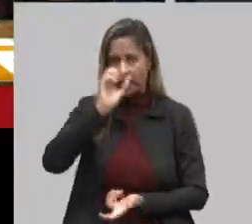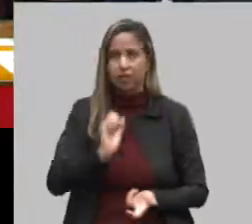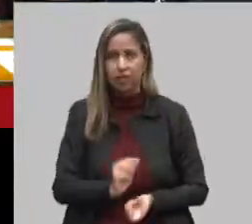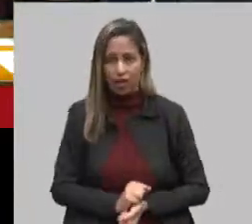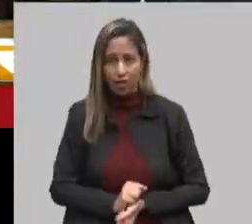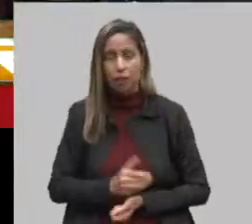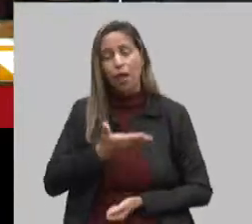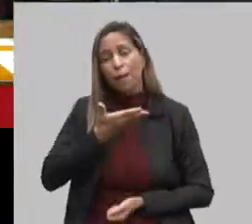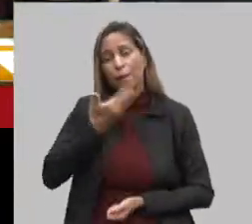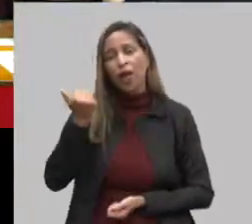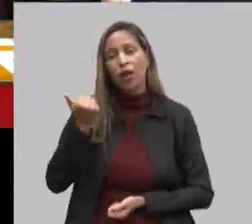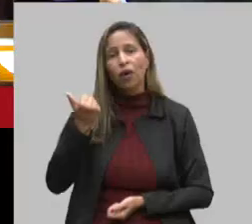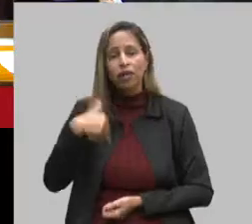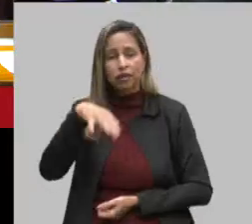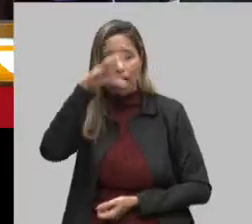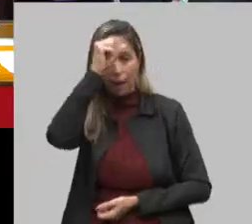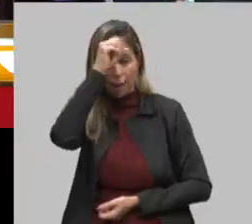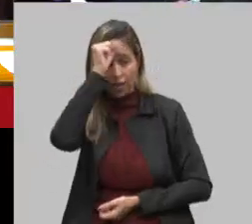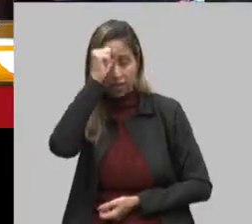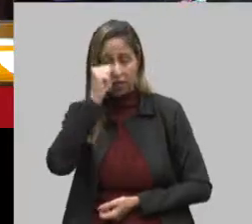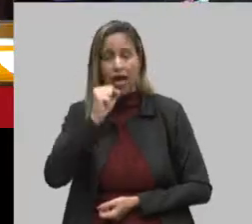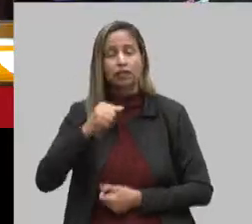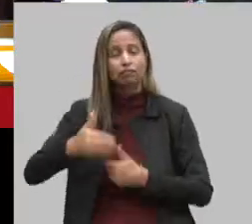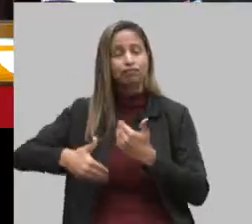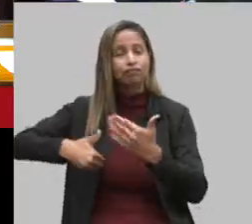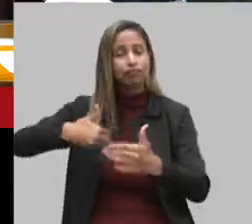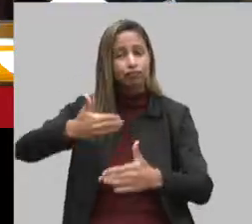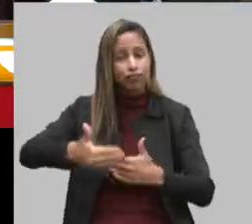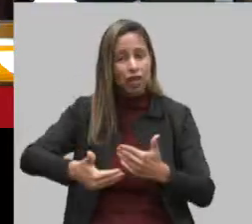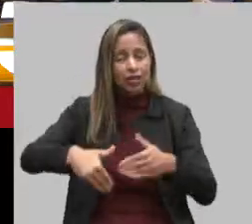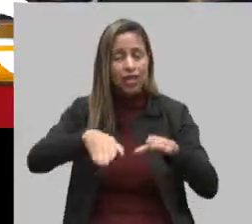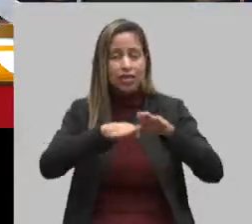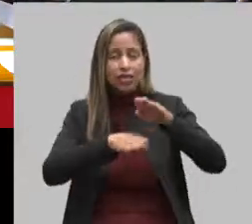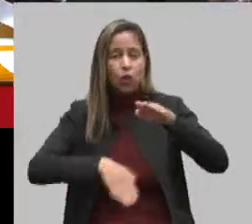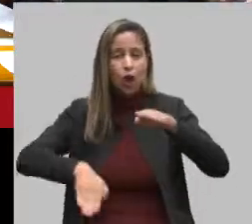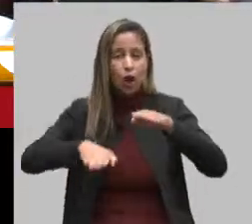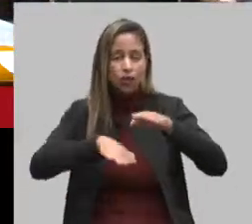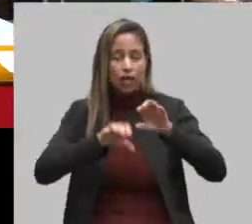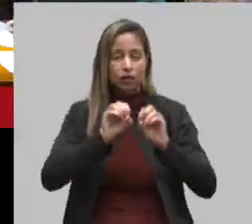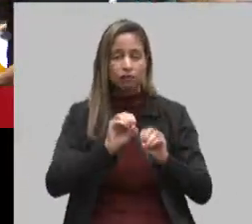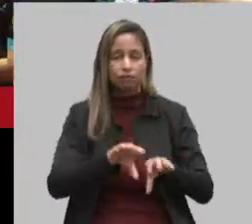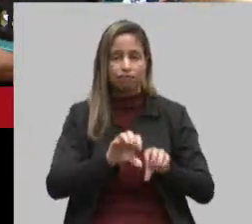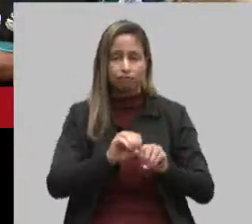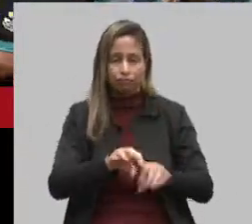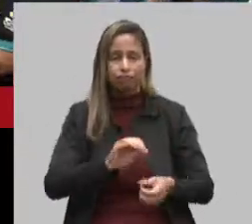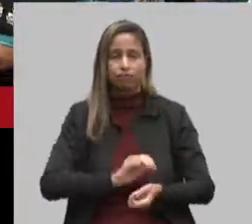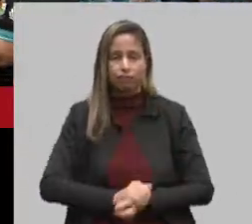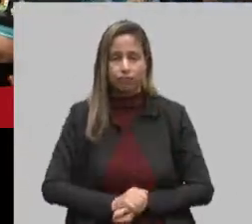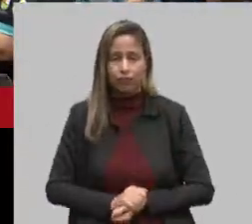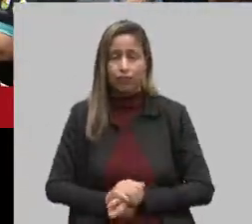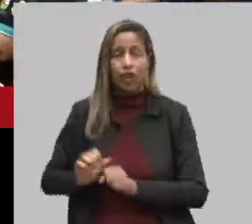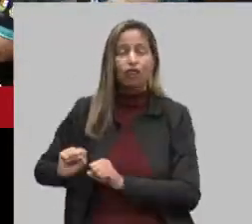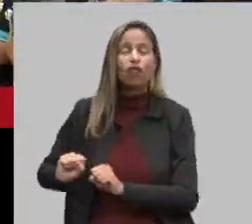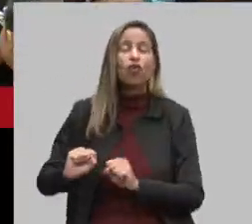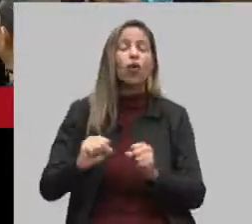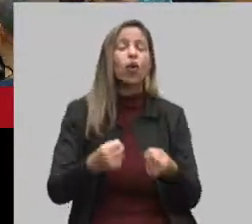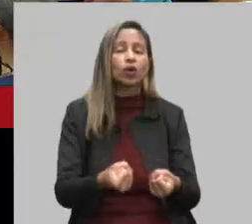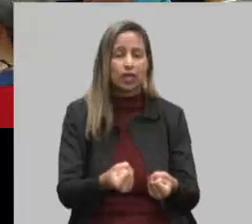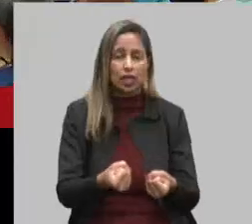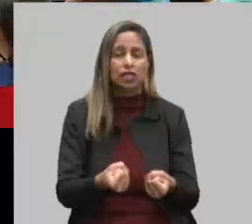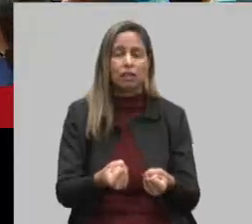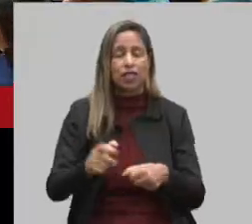melhoria da aprendizagem e enfrentamento das desigualdades educacionais e fortalecimento da